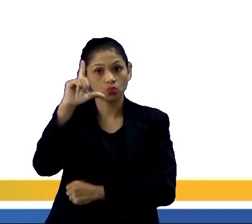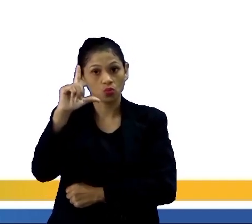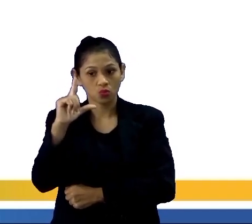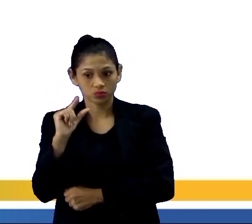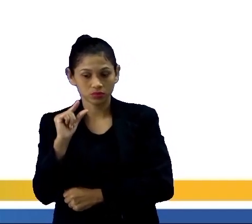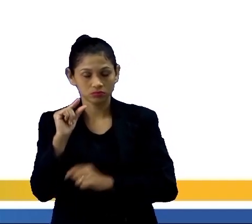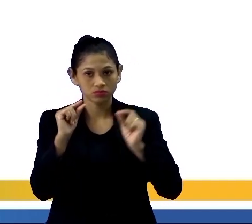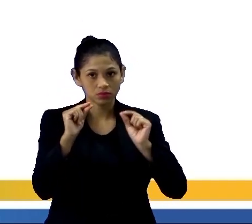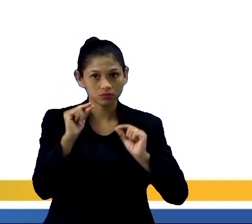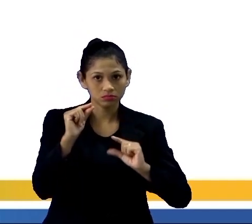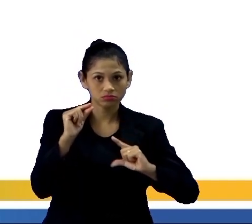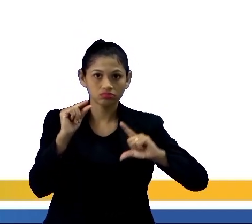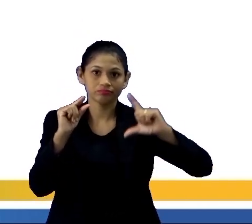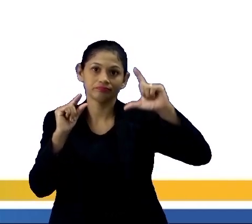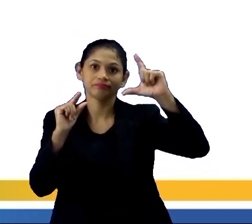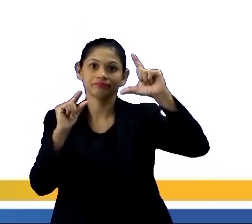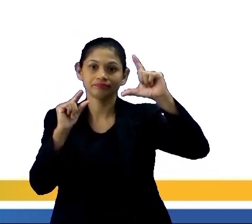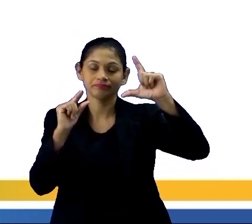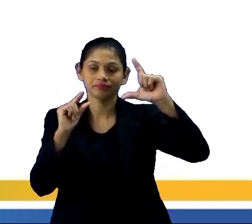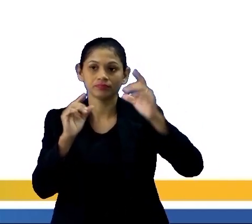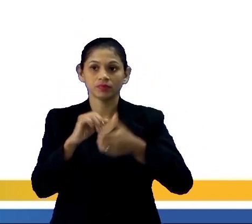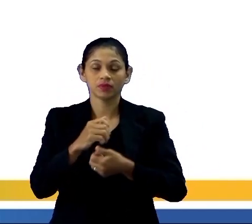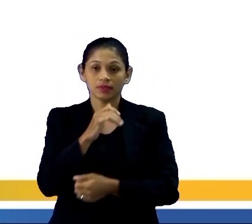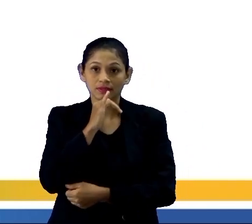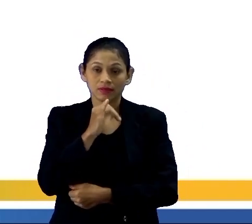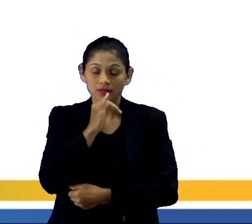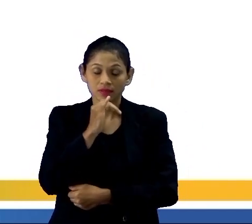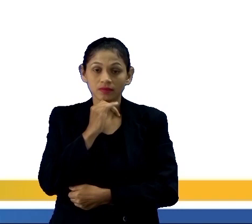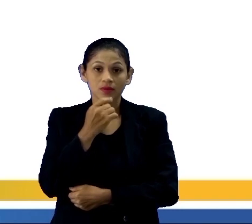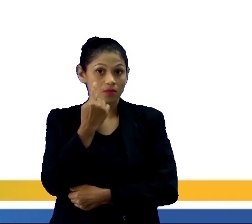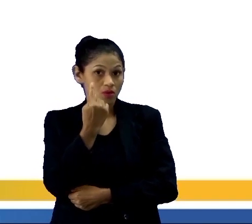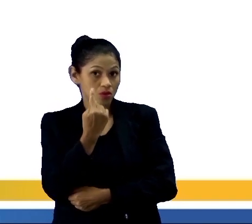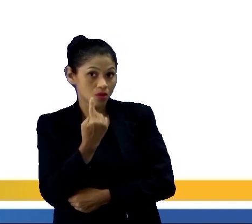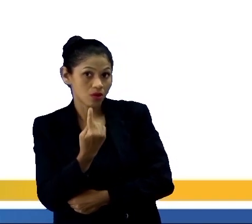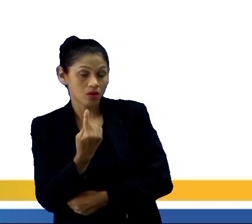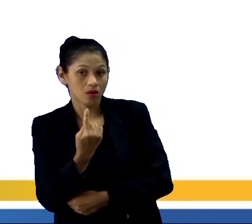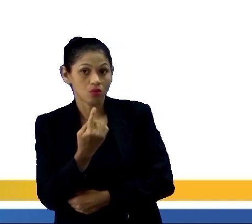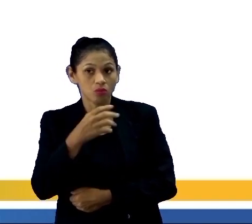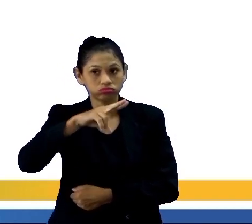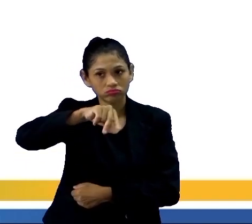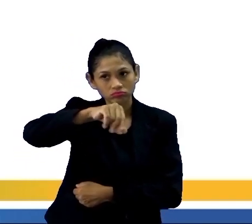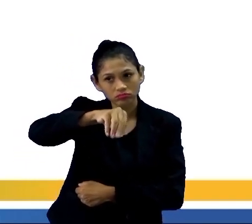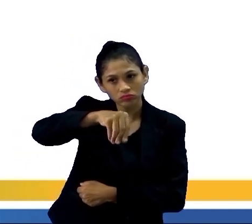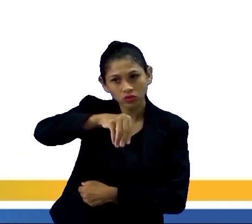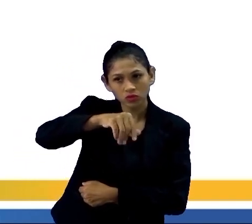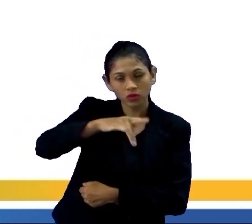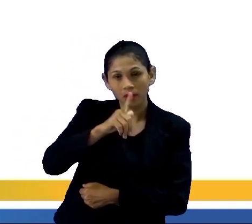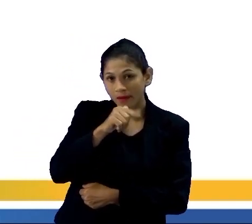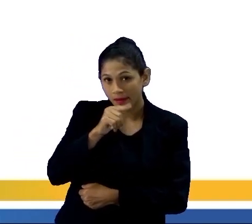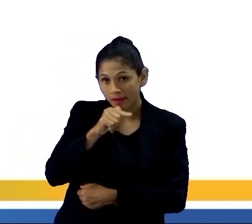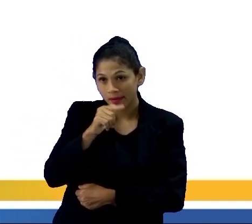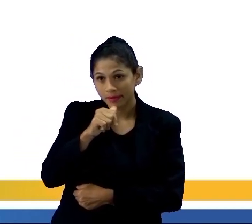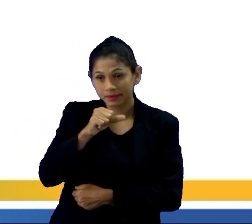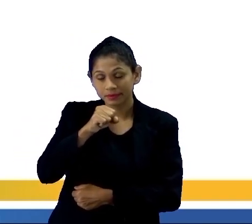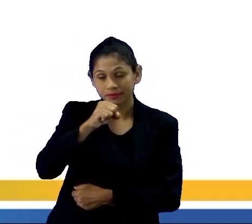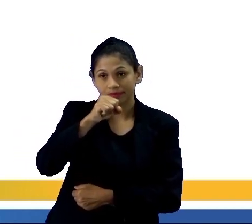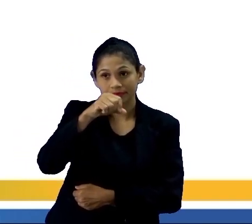proporção. Exemplo, uma torneira enche uma piscina em 24 horas. Então,